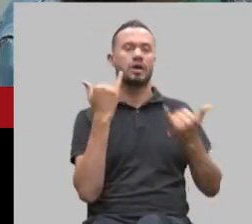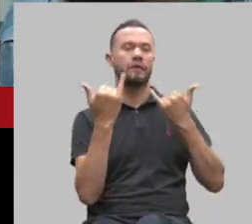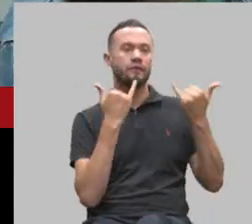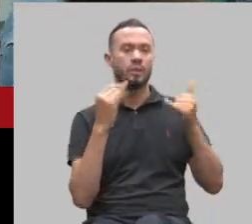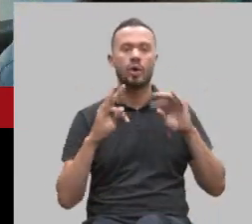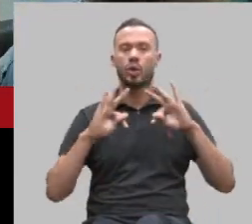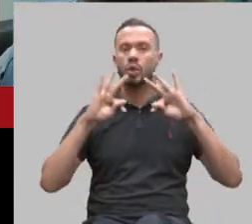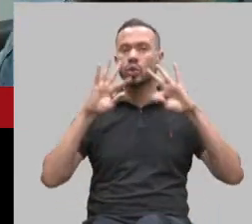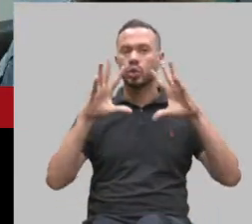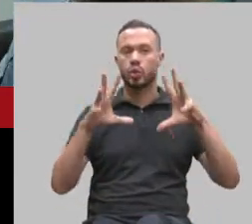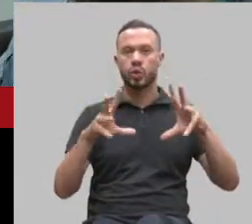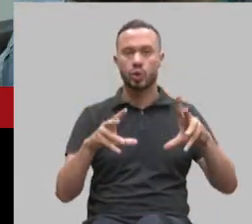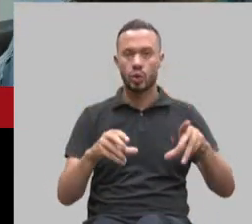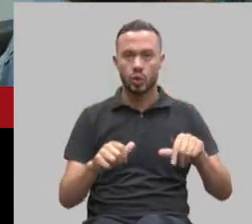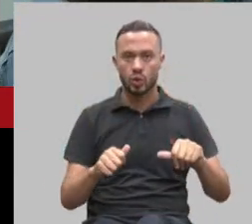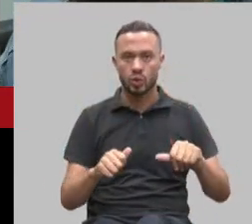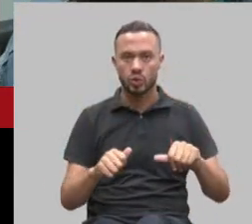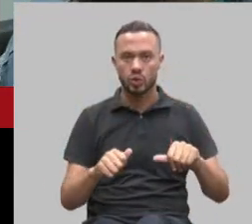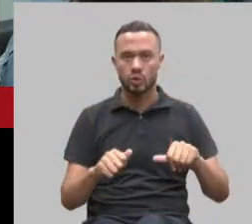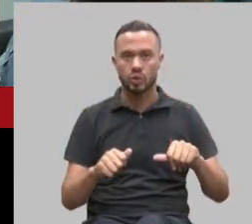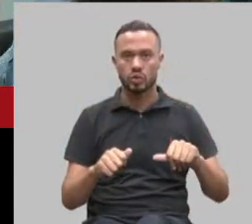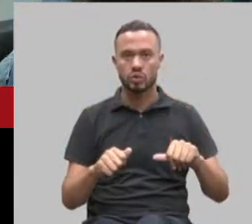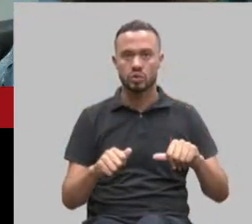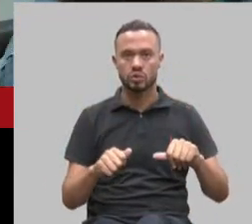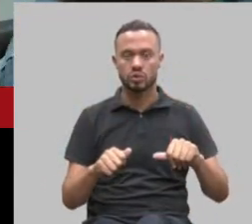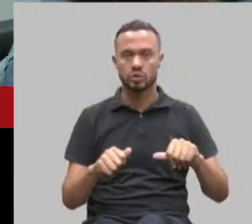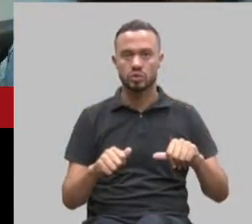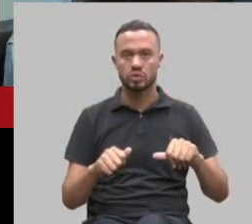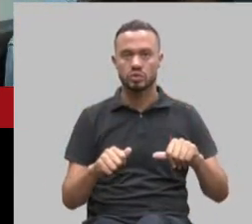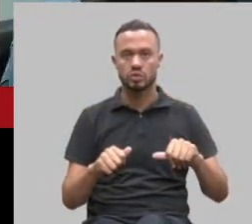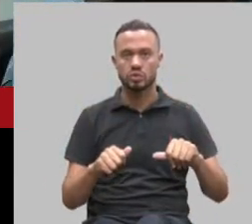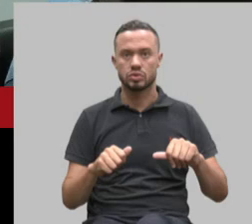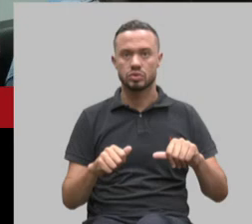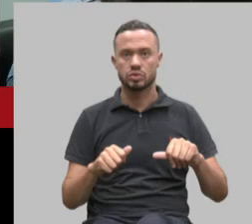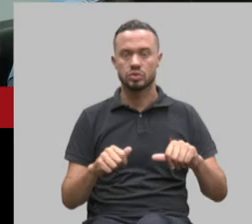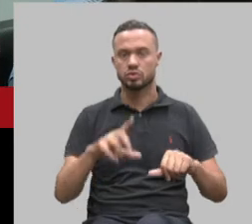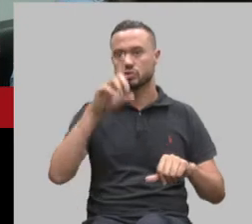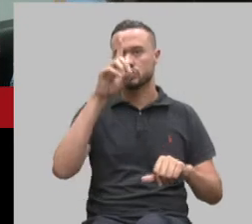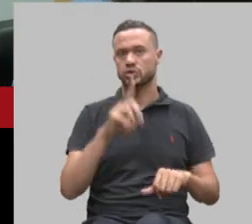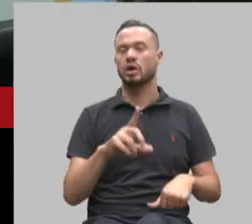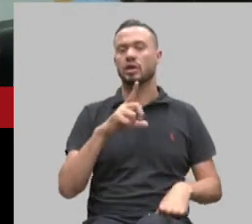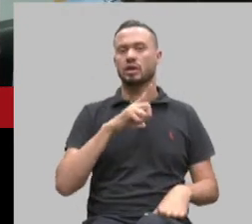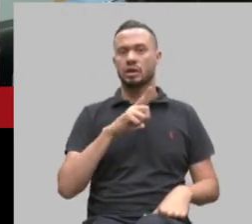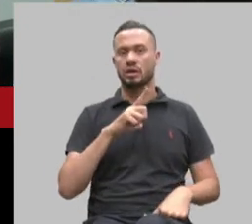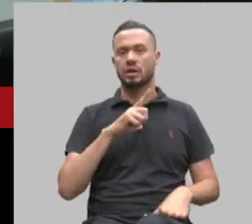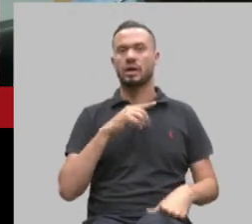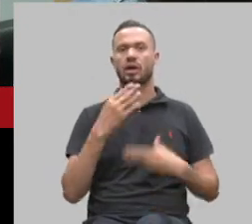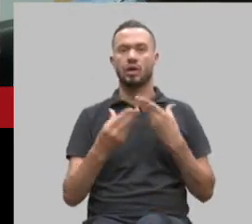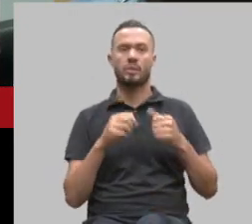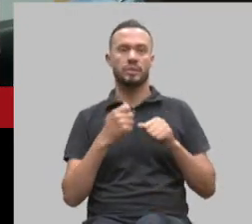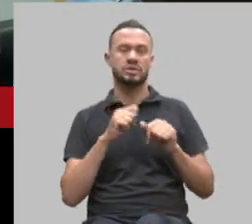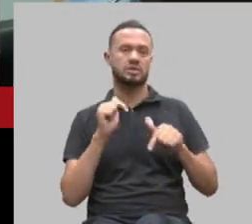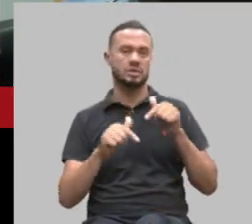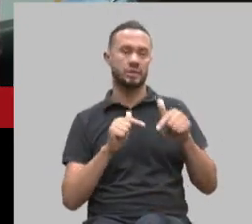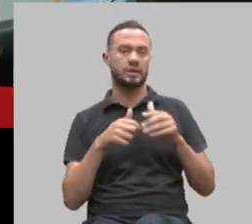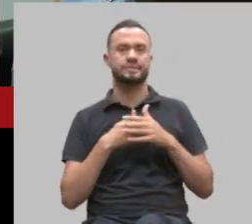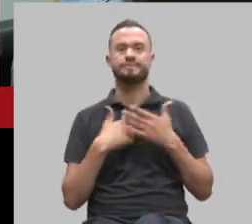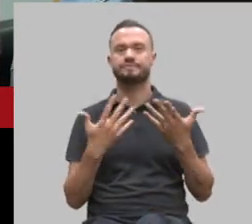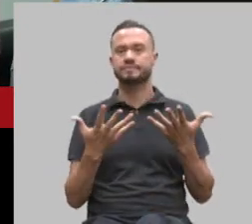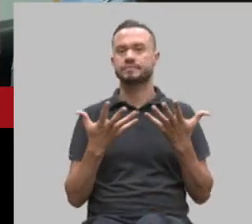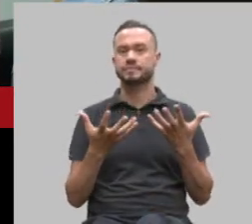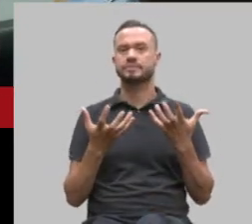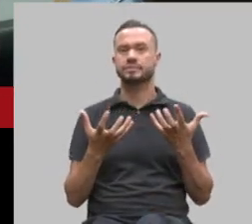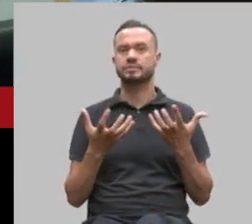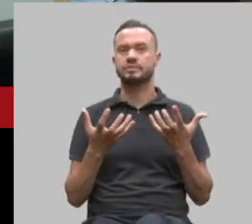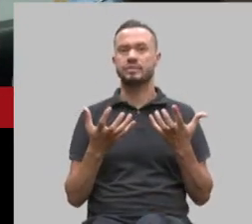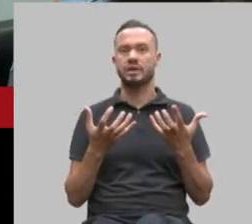aqueles de todos aqueles de tudo de todo direito que a gente tem E como eles devem ser exercidos eu queria eh